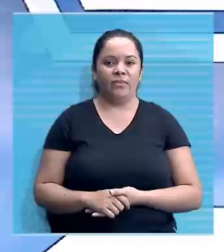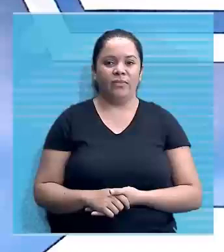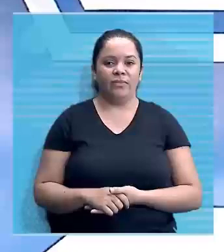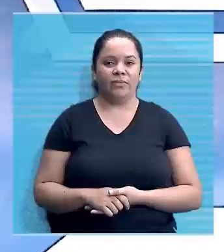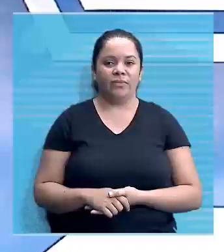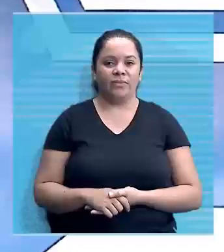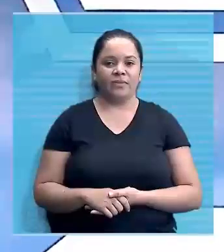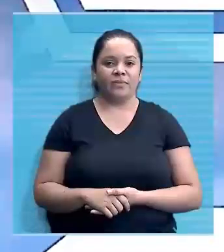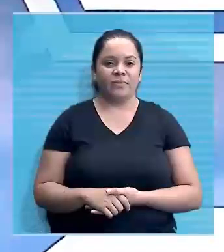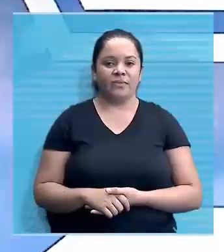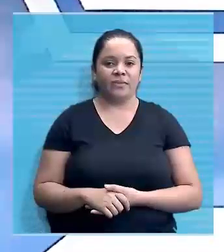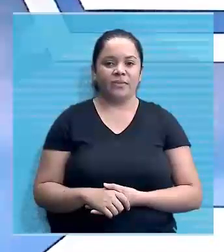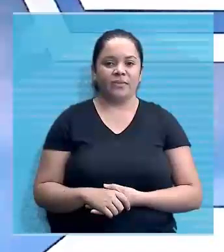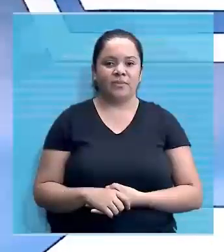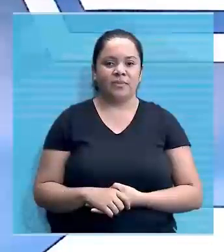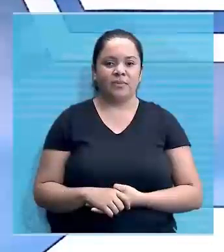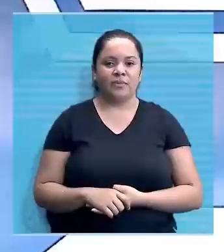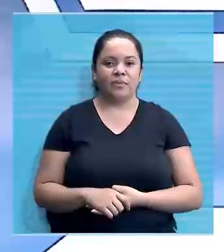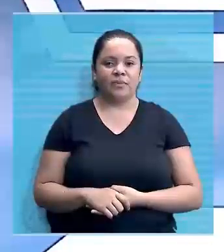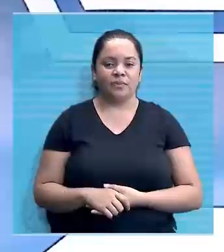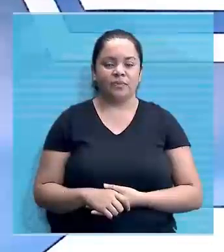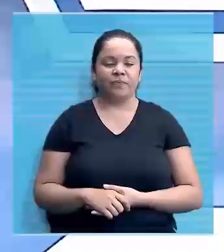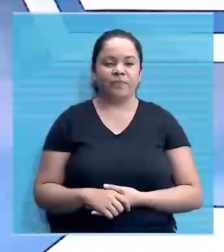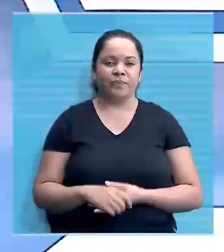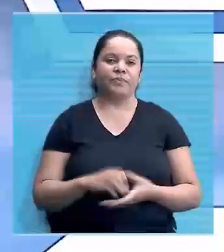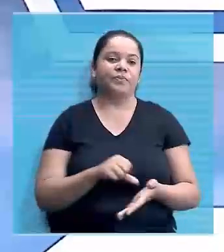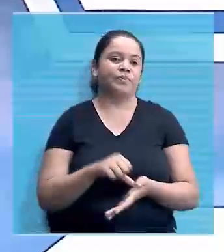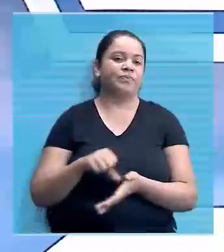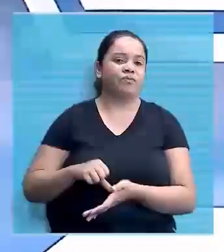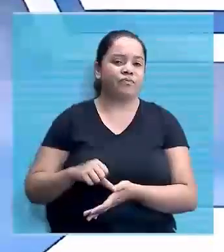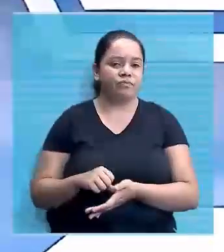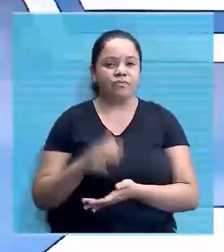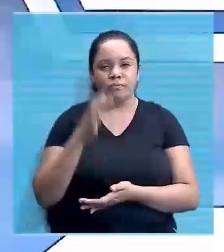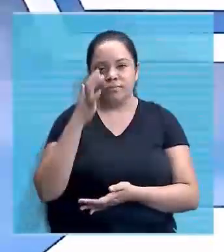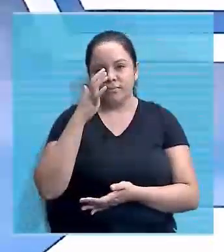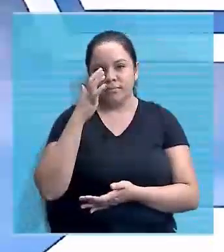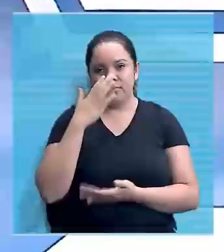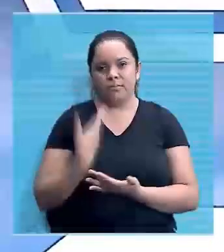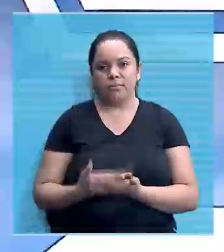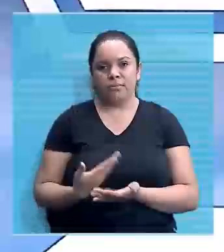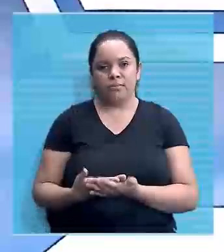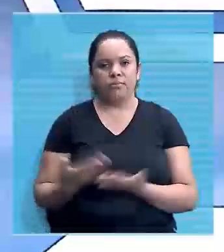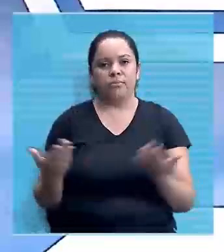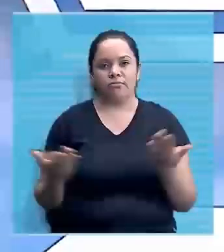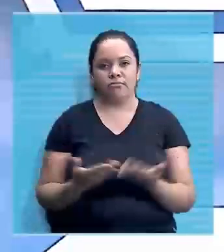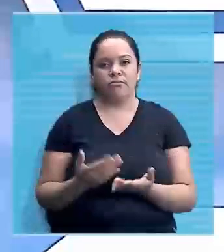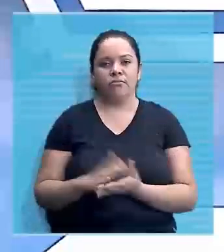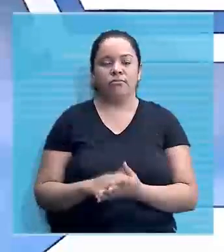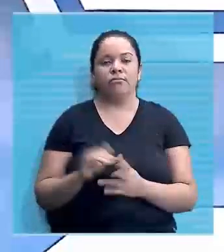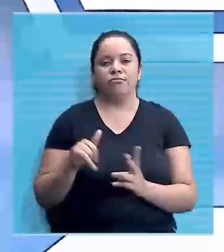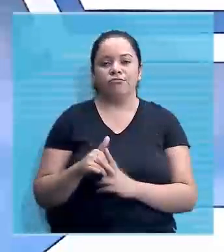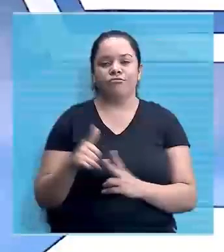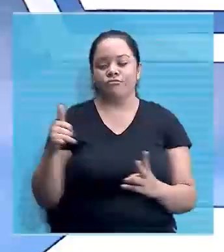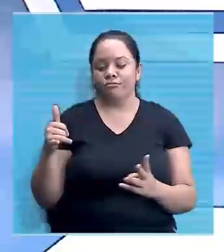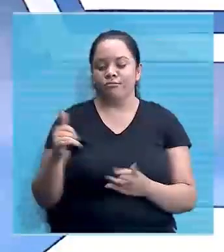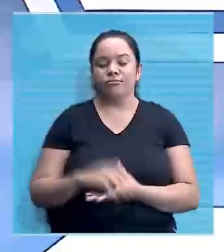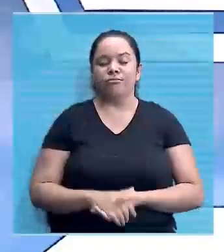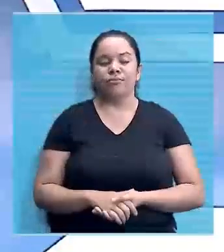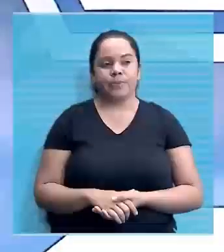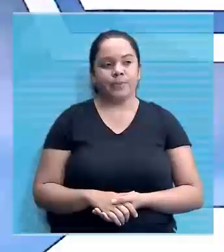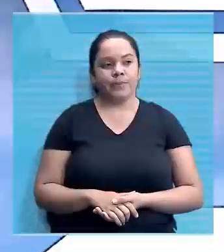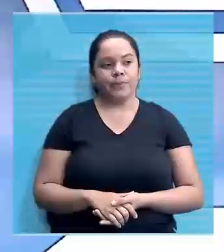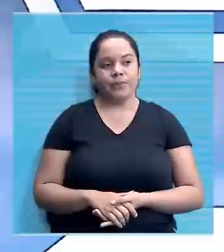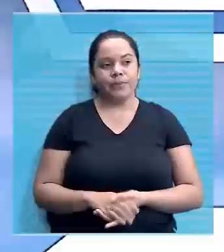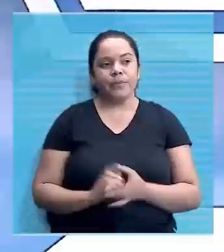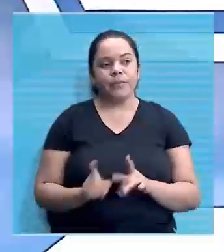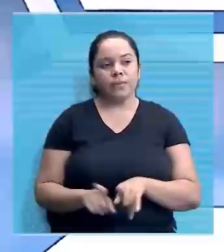do Arraial né São João do Arraial 1 são os polos conectados assistindo a nossa aula aqui do canal educação e além Claro